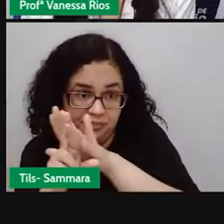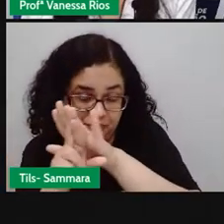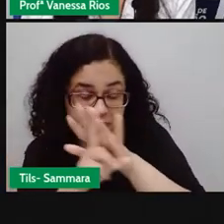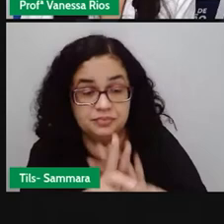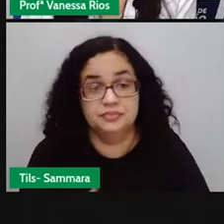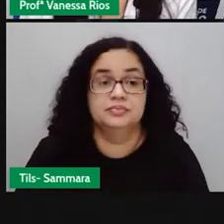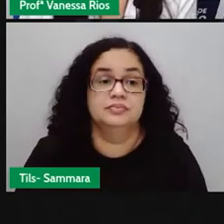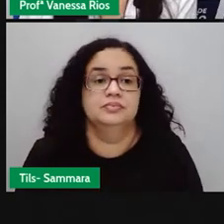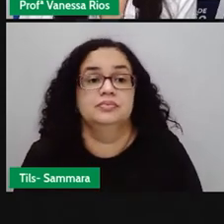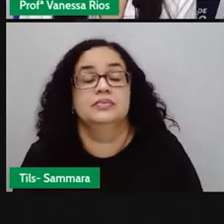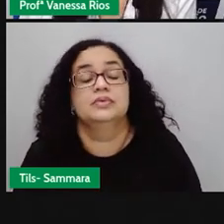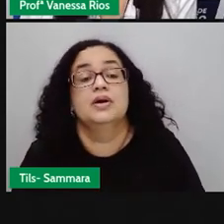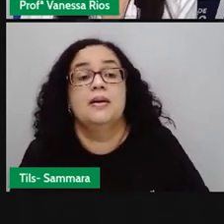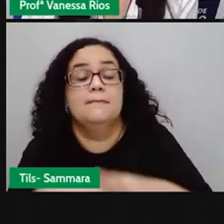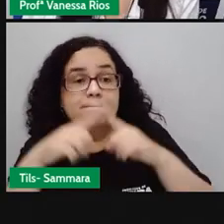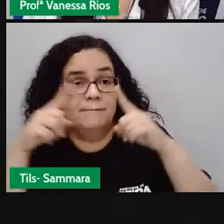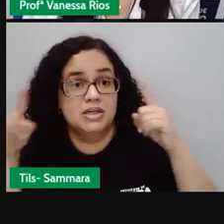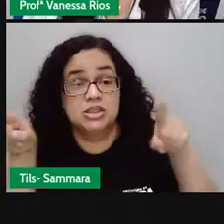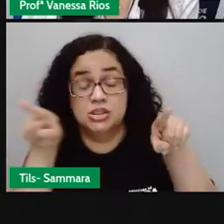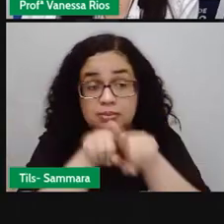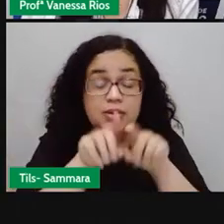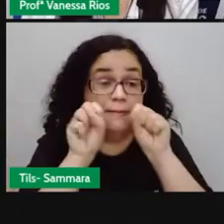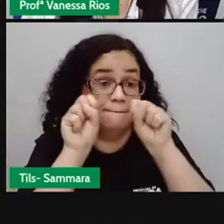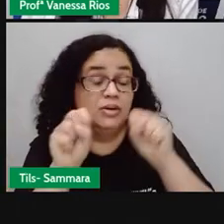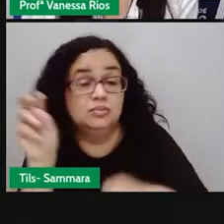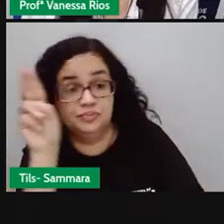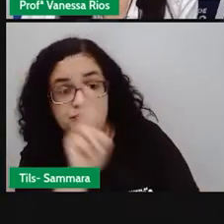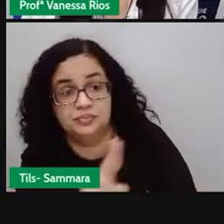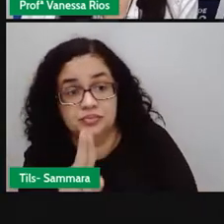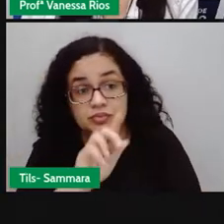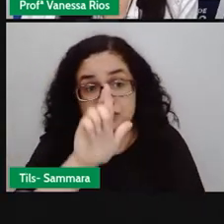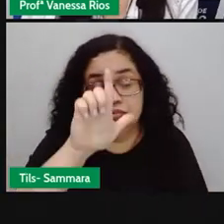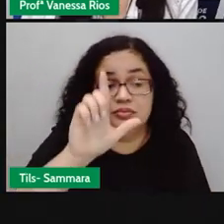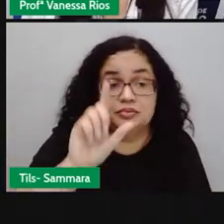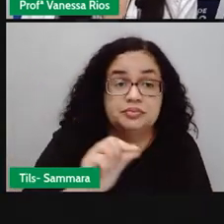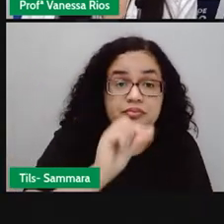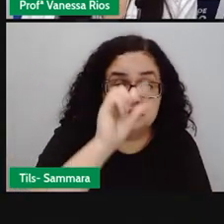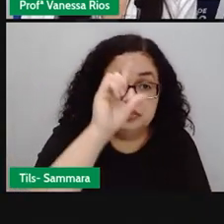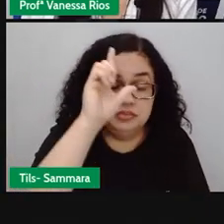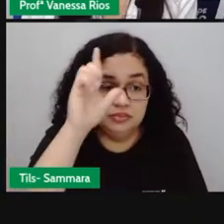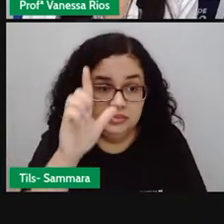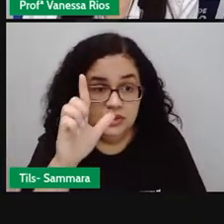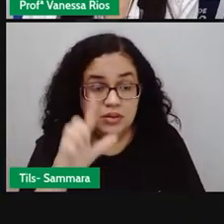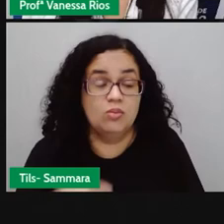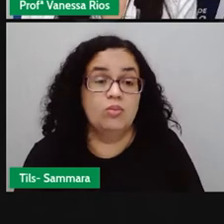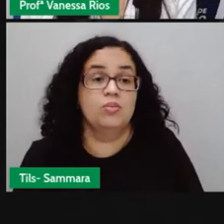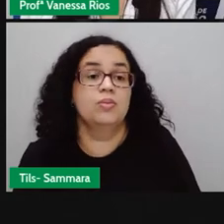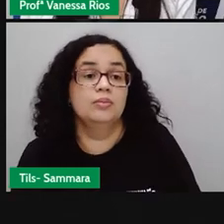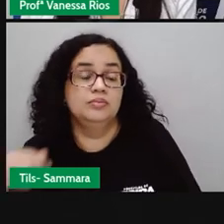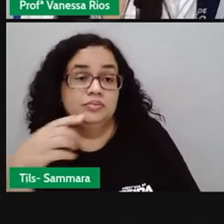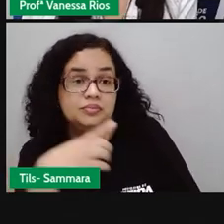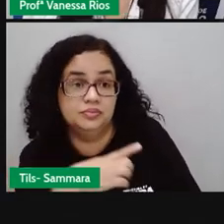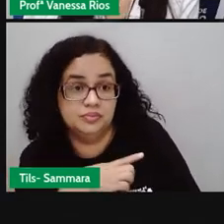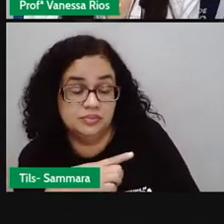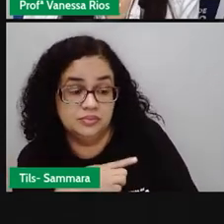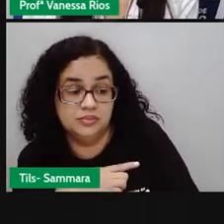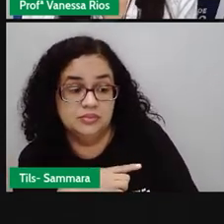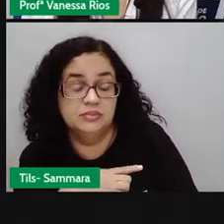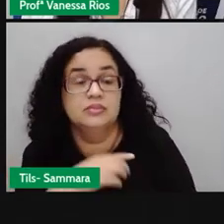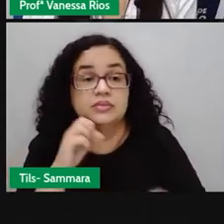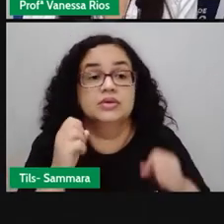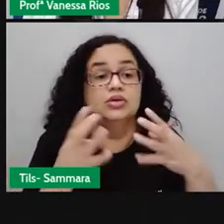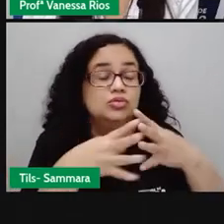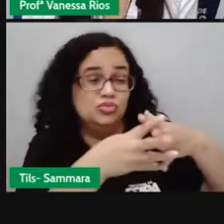o litro, mas a gente também pode utilizar o L maiúsculo, principalmente se houver aí